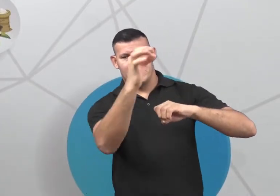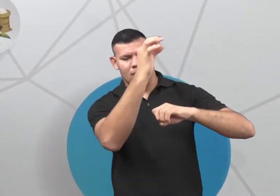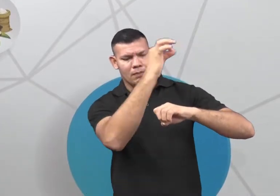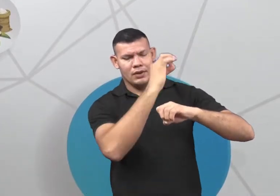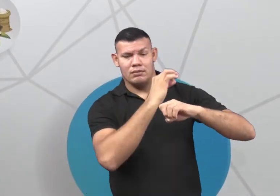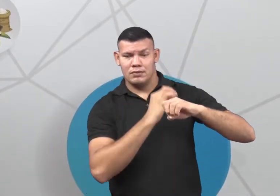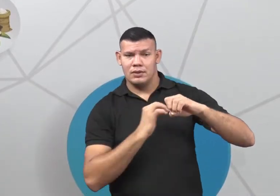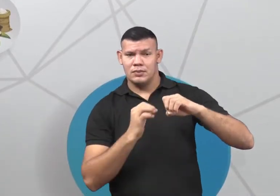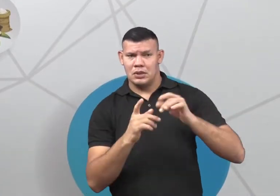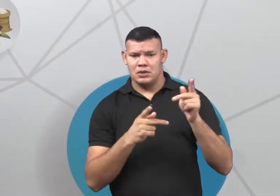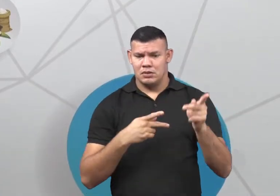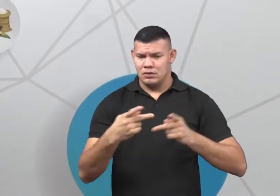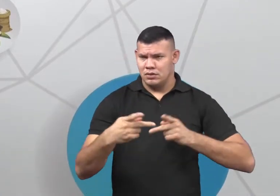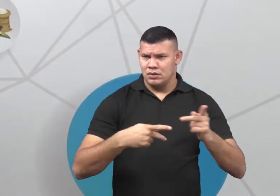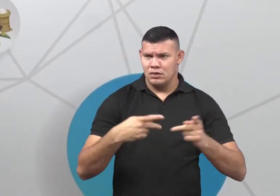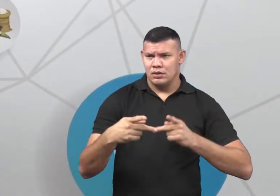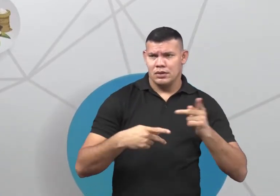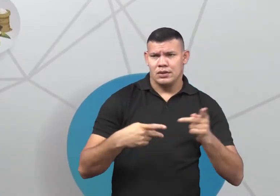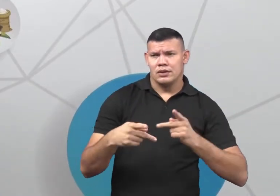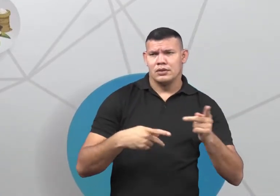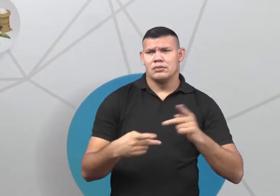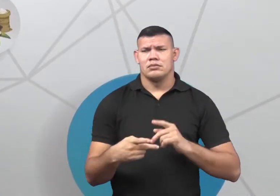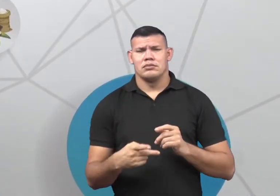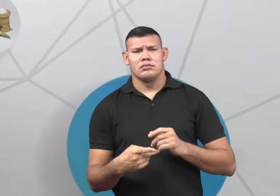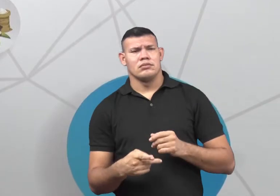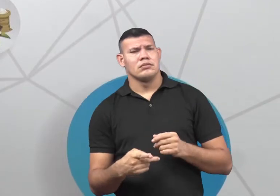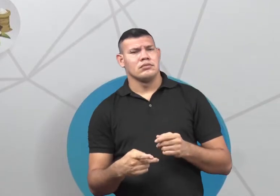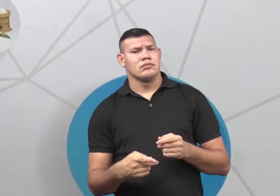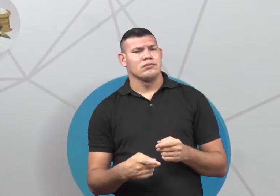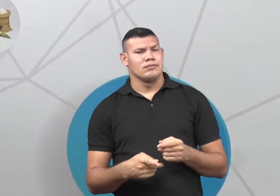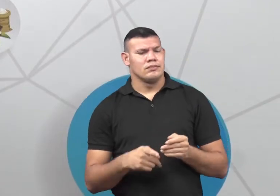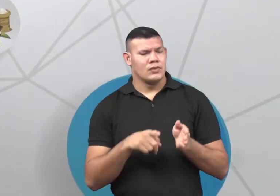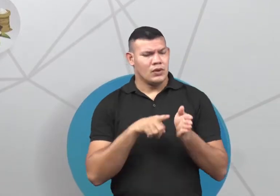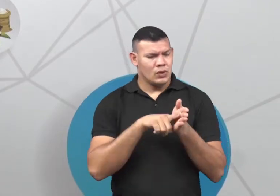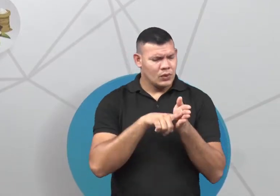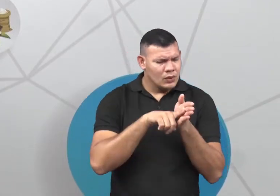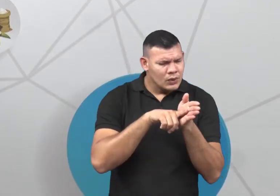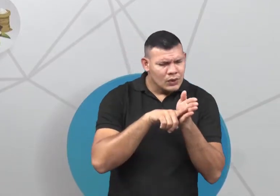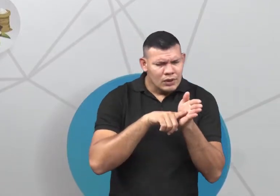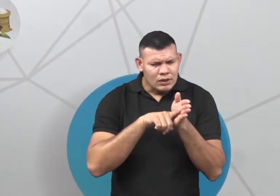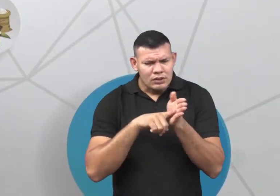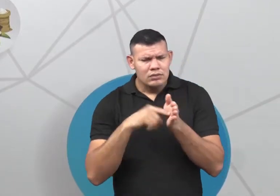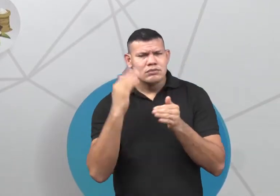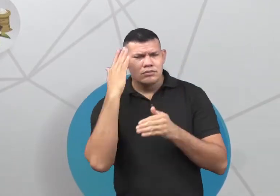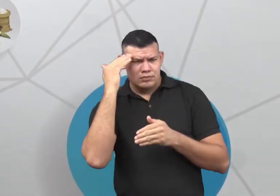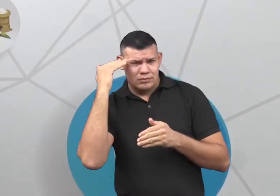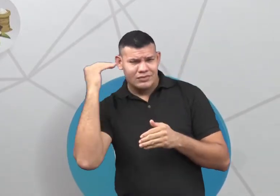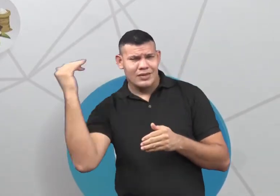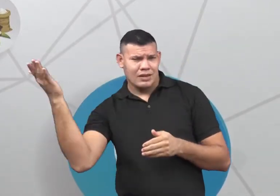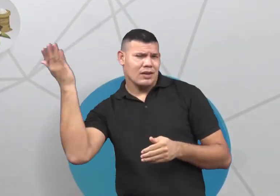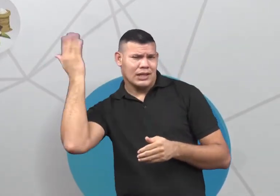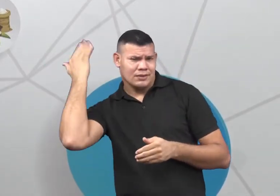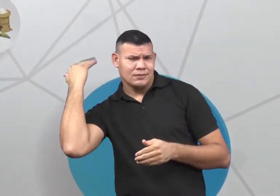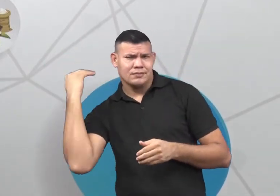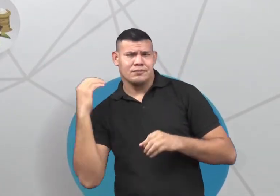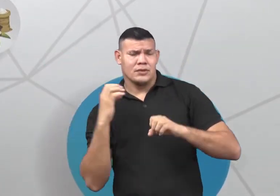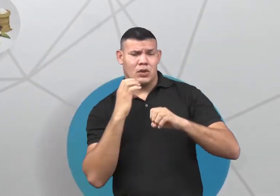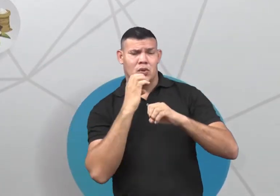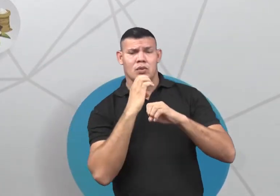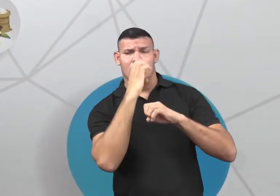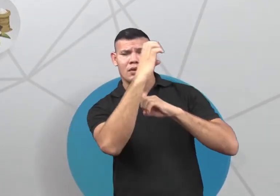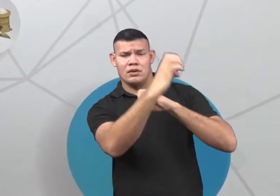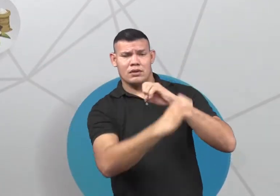modelo proposto por Rutherford Bohr, ele foi um modelo que propôs que os elétrons eles